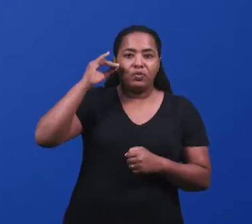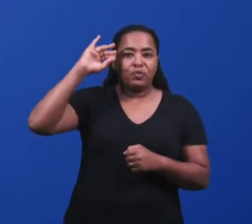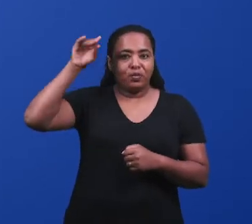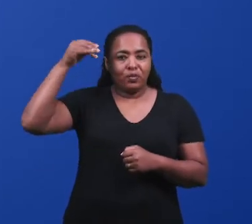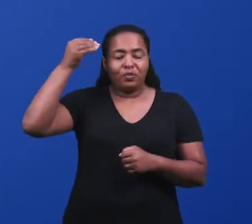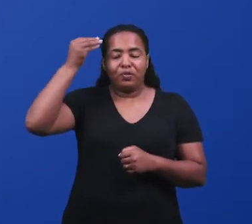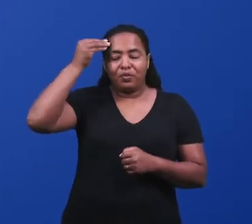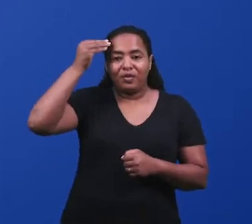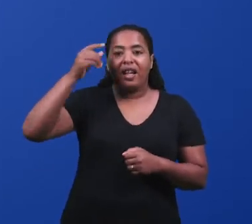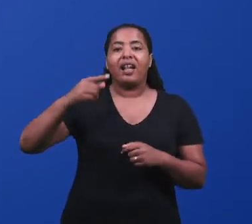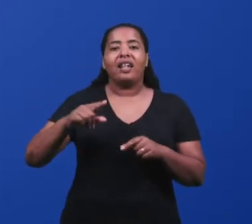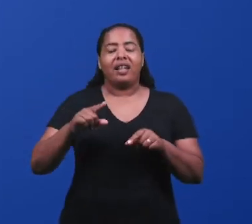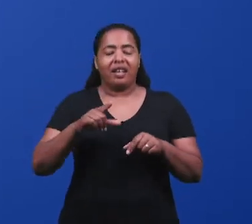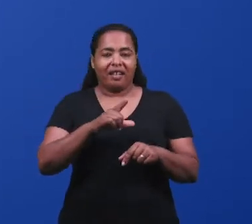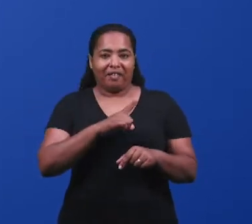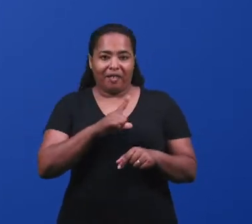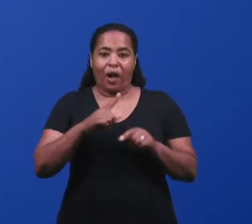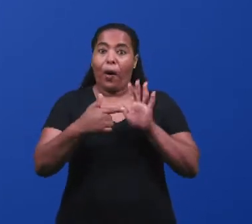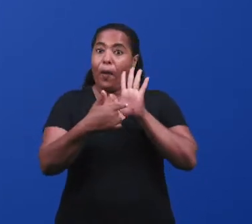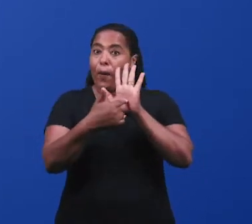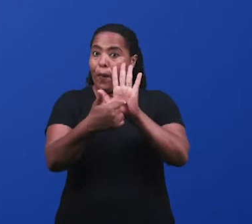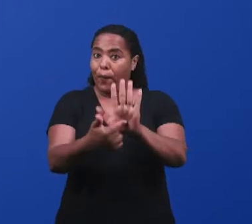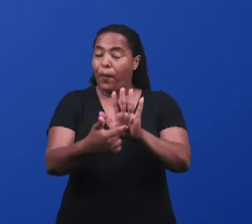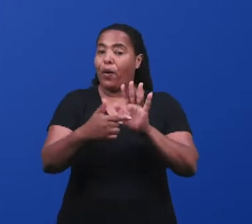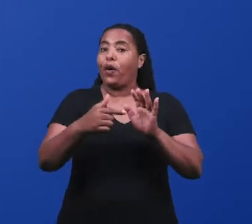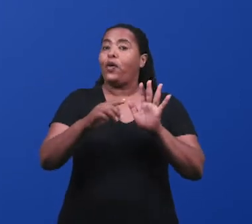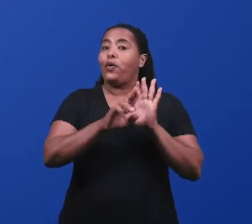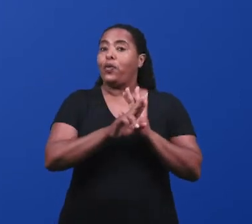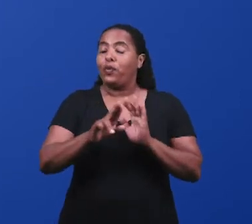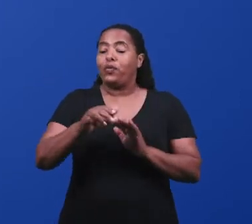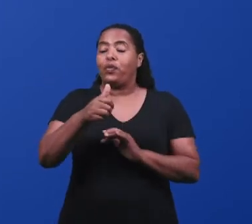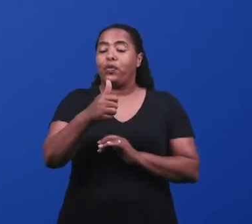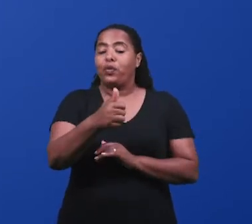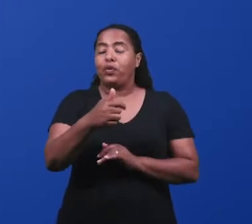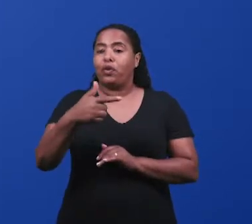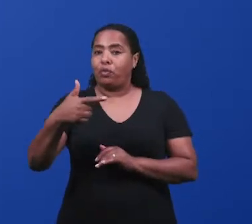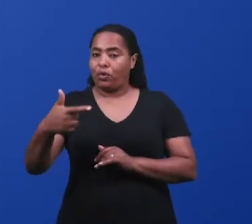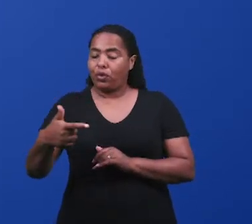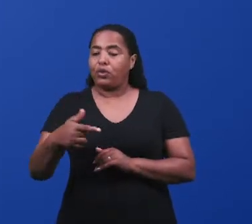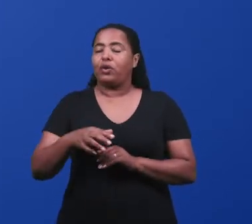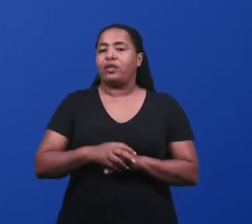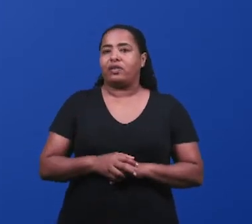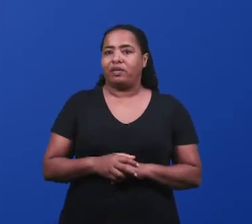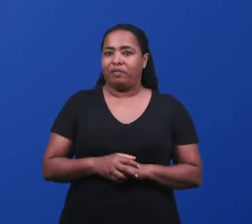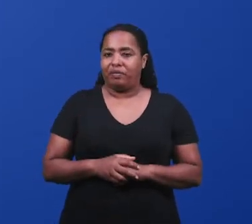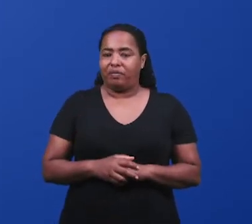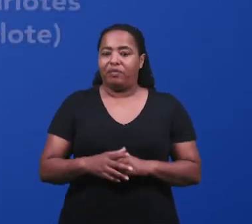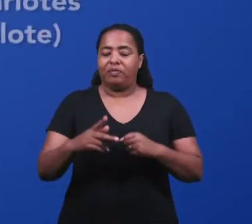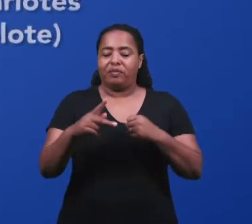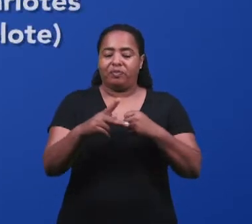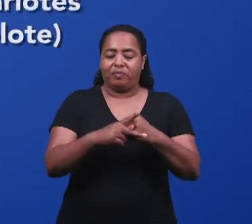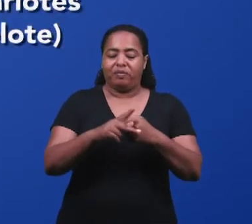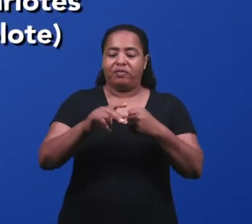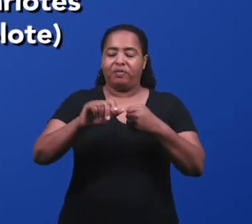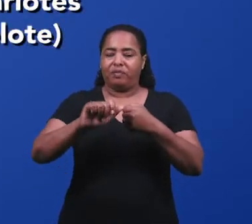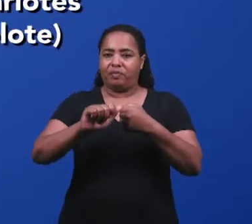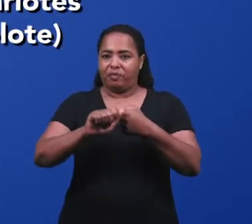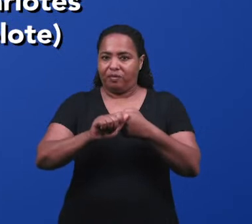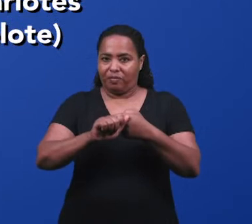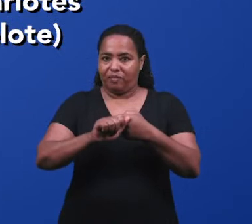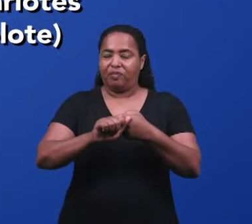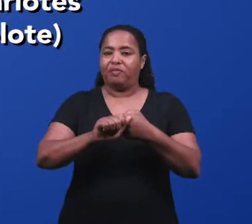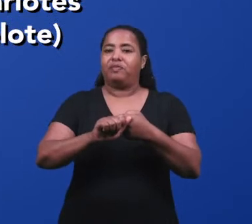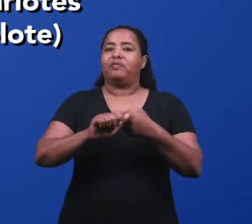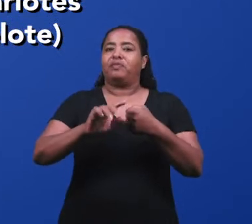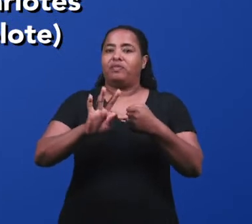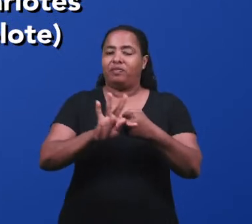12 apóstolos encontrados em Mateus, capítulo 10, versos 1 a 4. Marinas. Pedro,